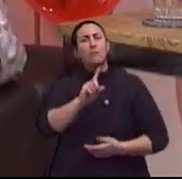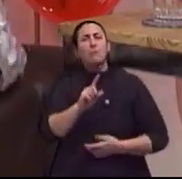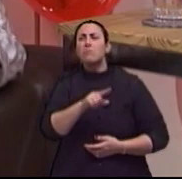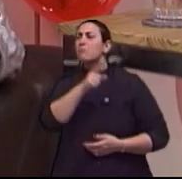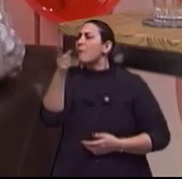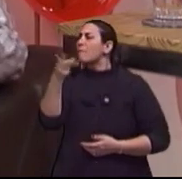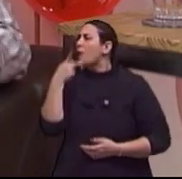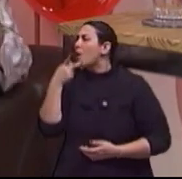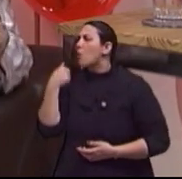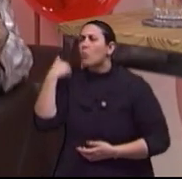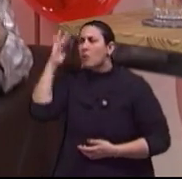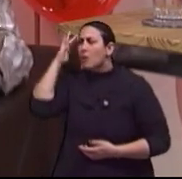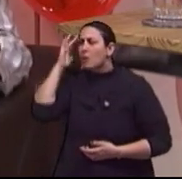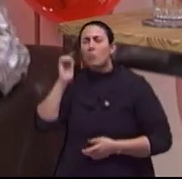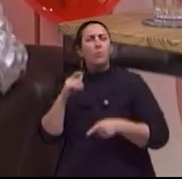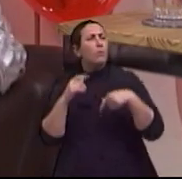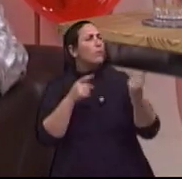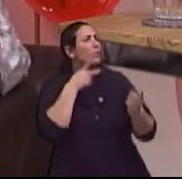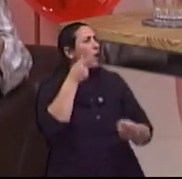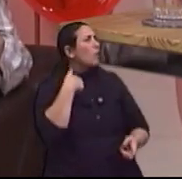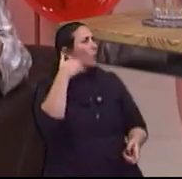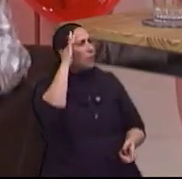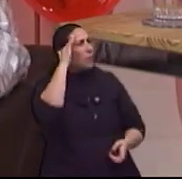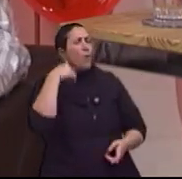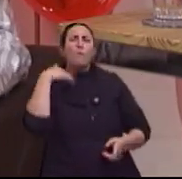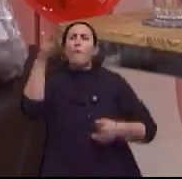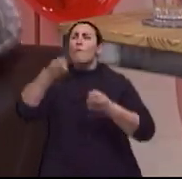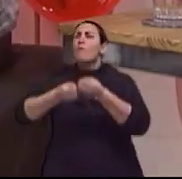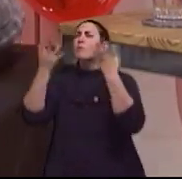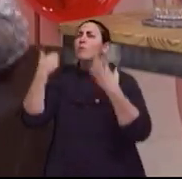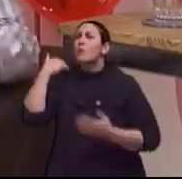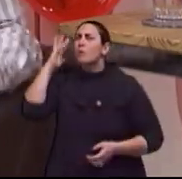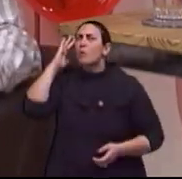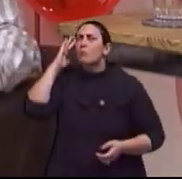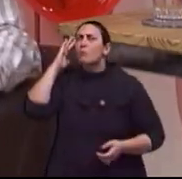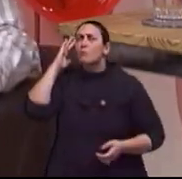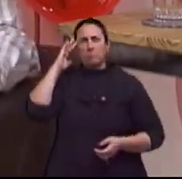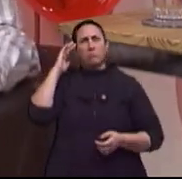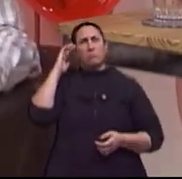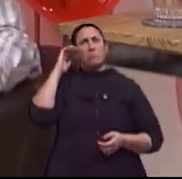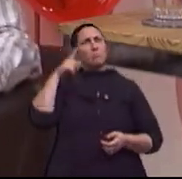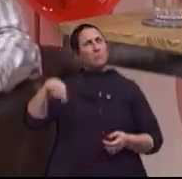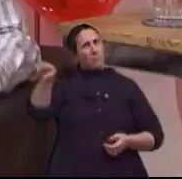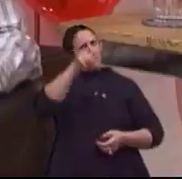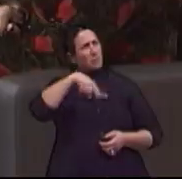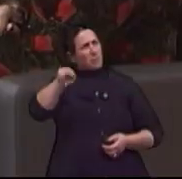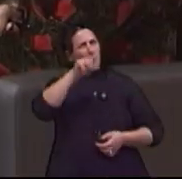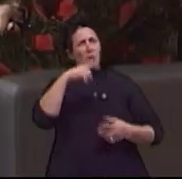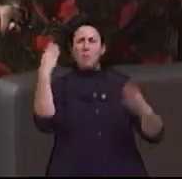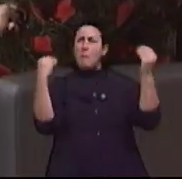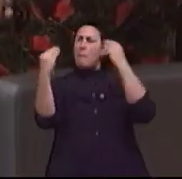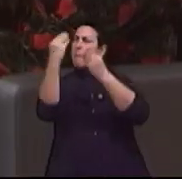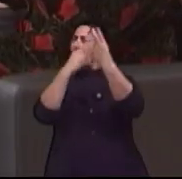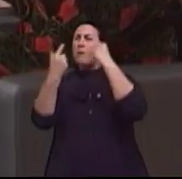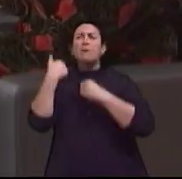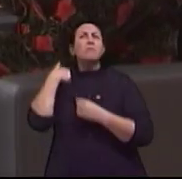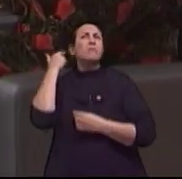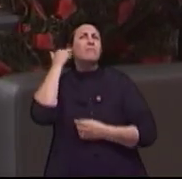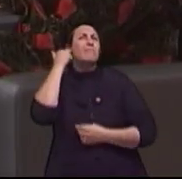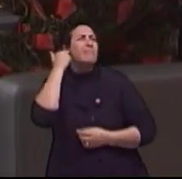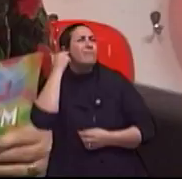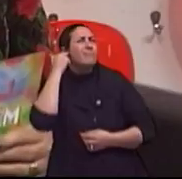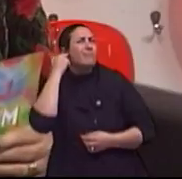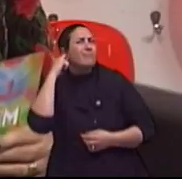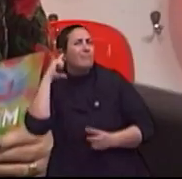Fala Não entendo quando tem mais gente não entendo vou numa festa não entendo será que é os outros que não estão falando ou eu que não tô escutando bem pois é mas